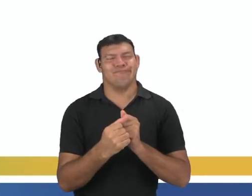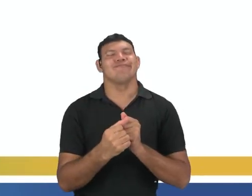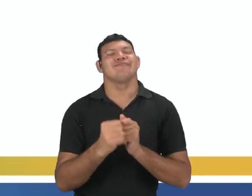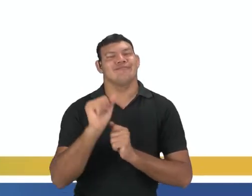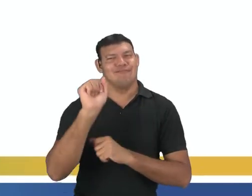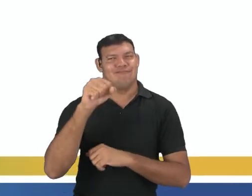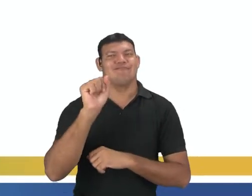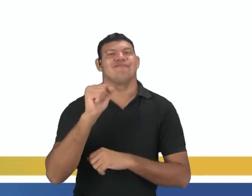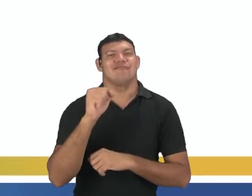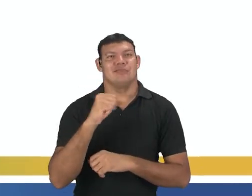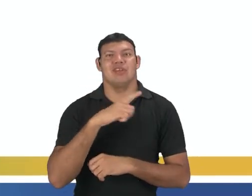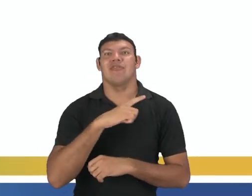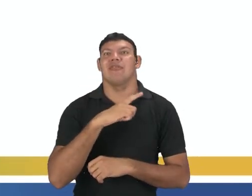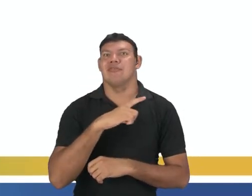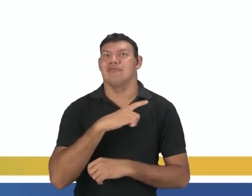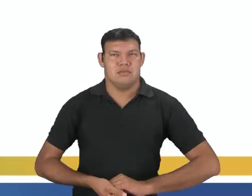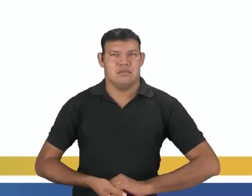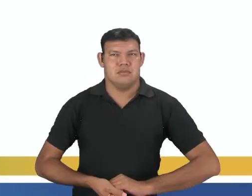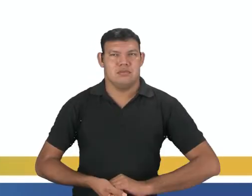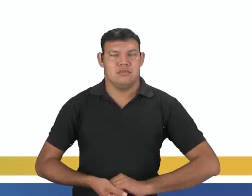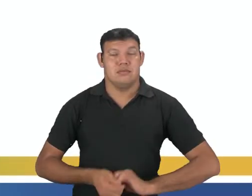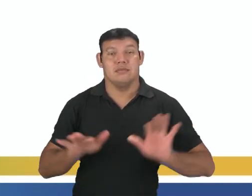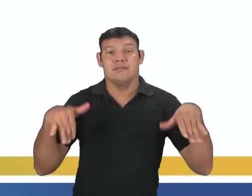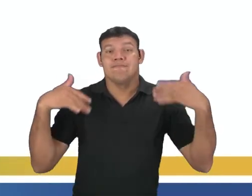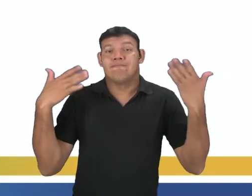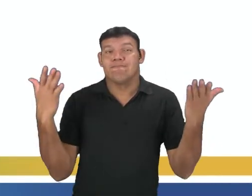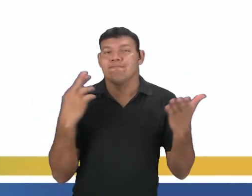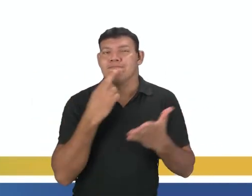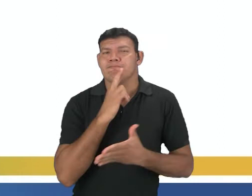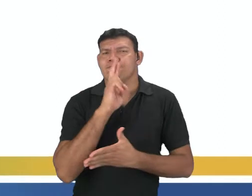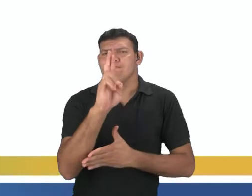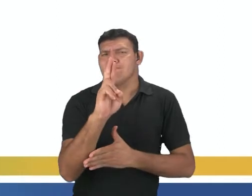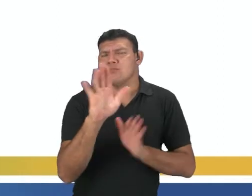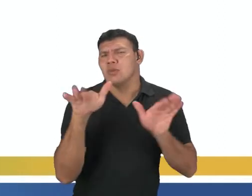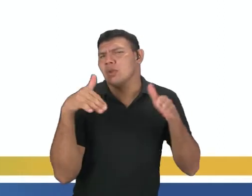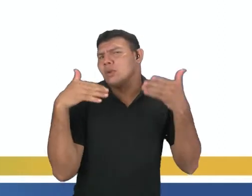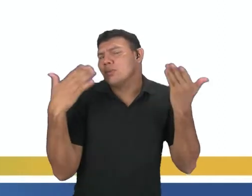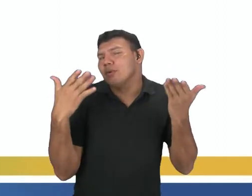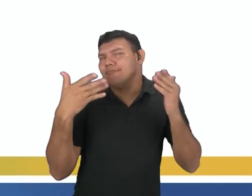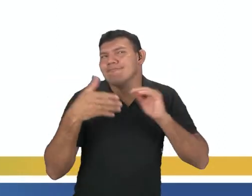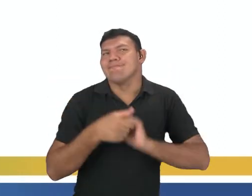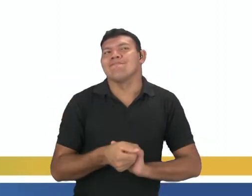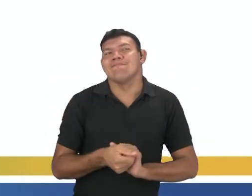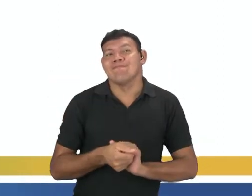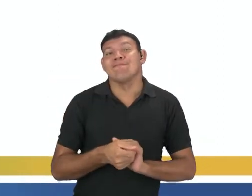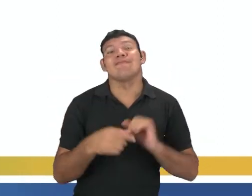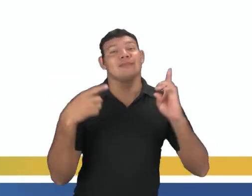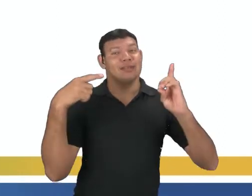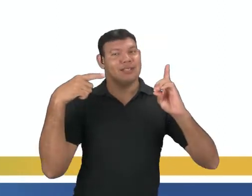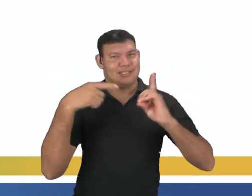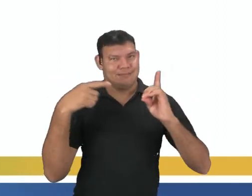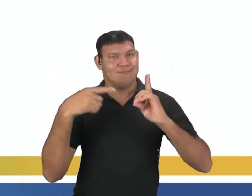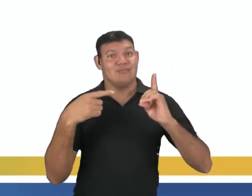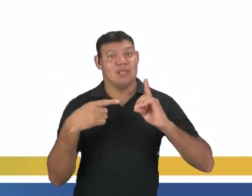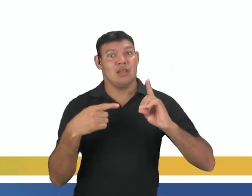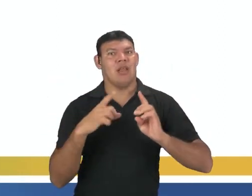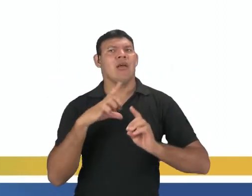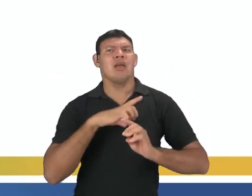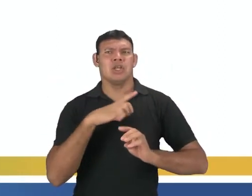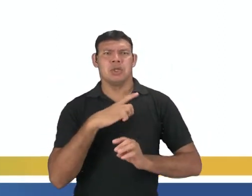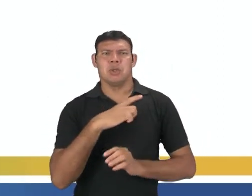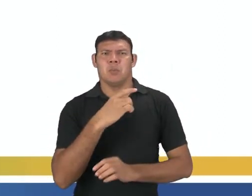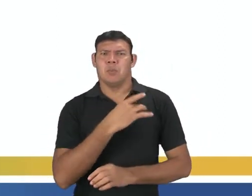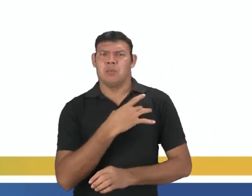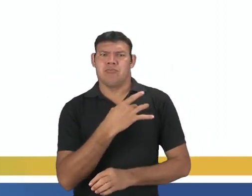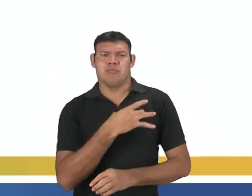tinha medo de tudo, Então, a nossa resposta só pode ser a letra D, porque tinha